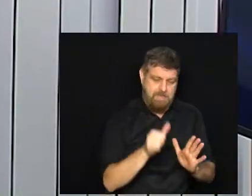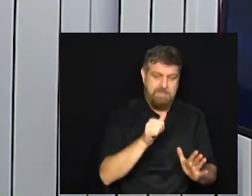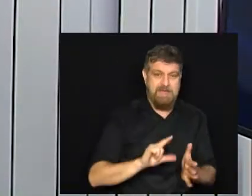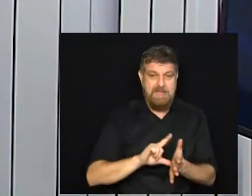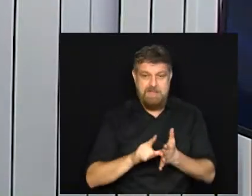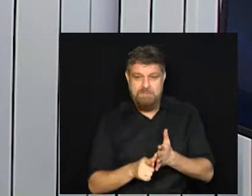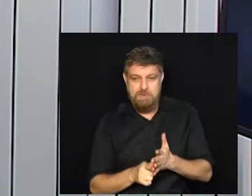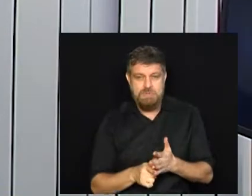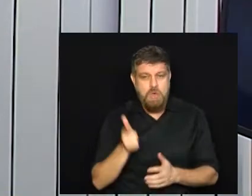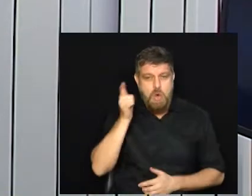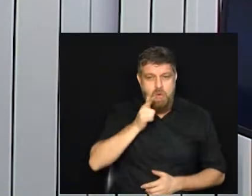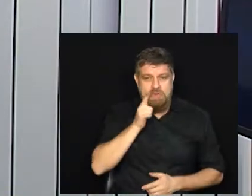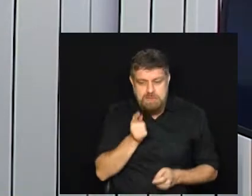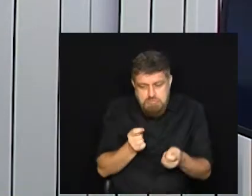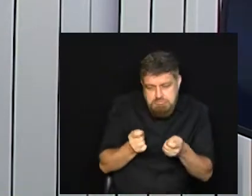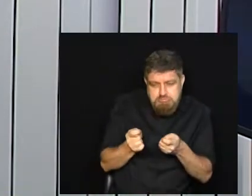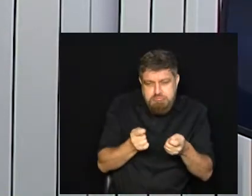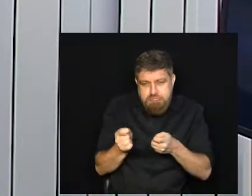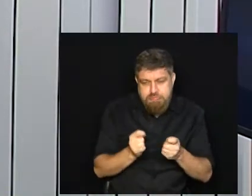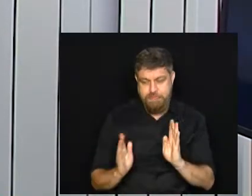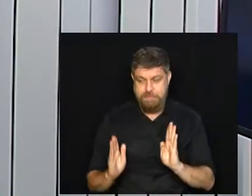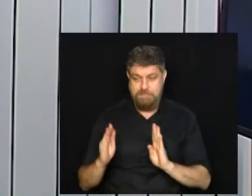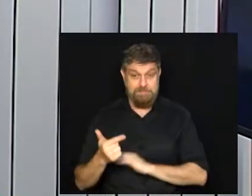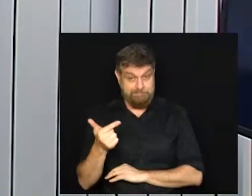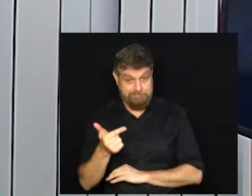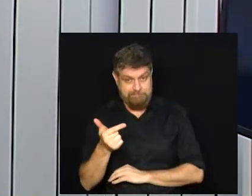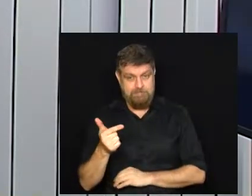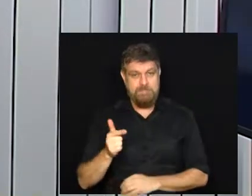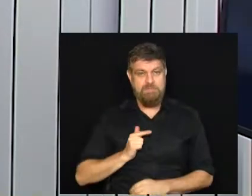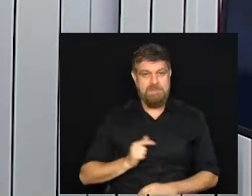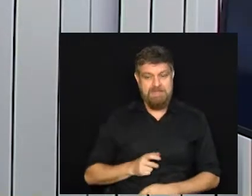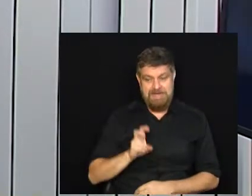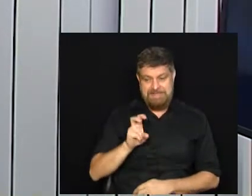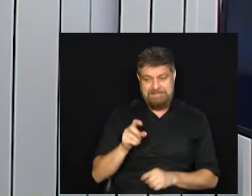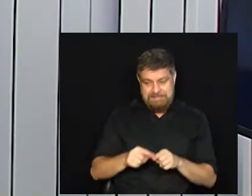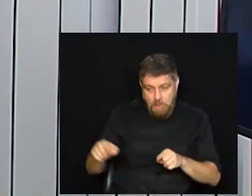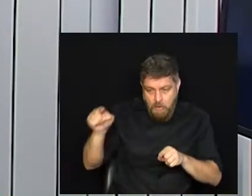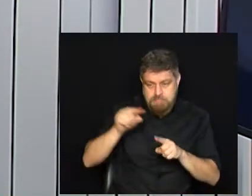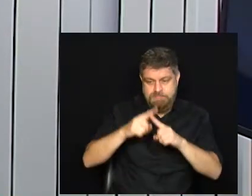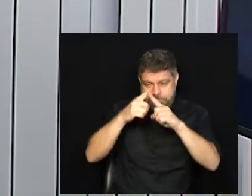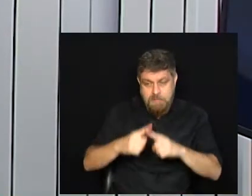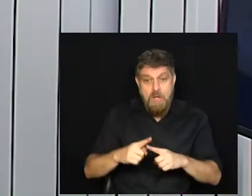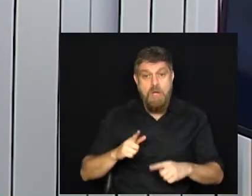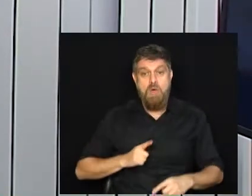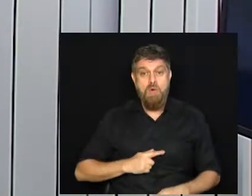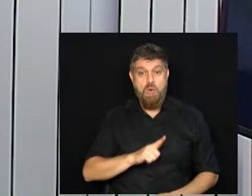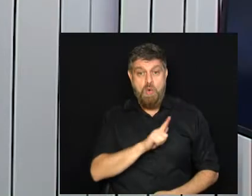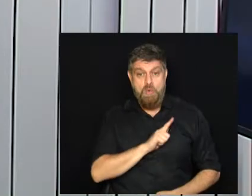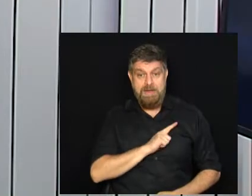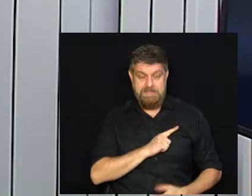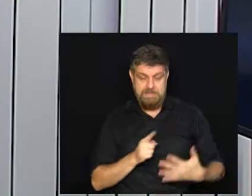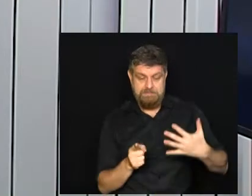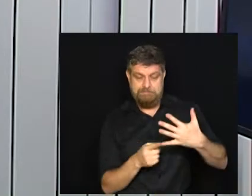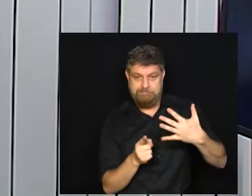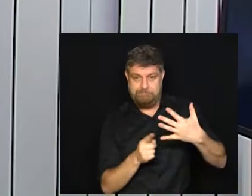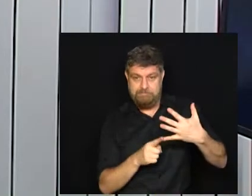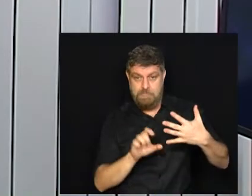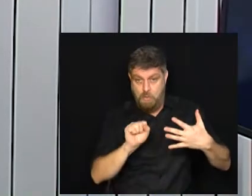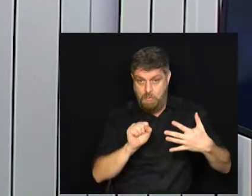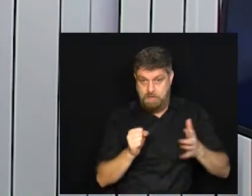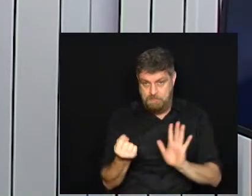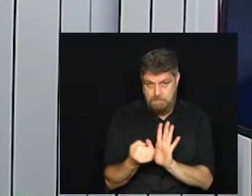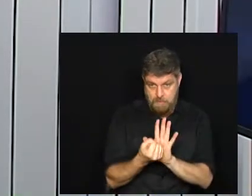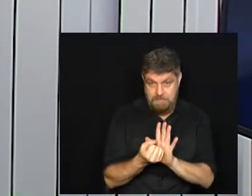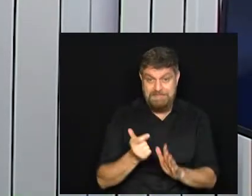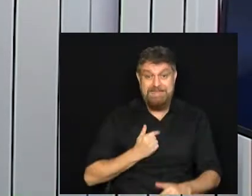soube administrar na etapa final. Após 5 rodadas, o Guarani é o 5º colocado com 8 pontos e